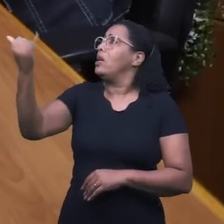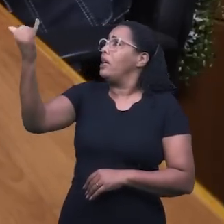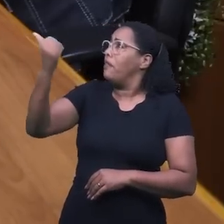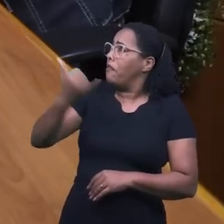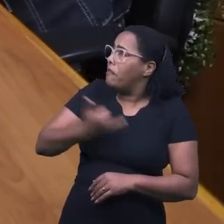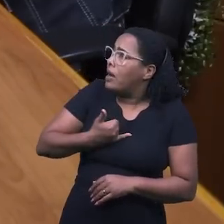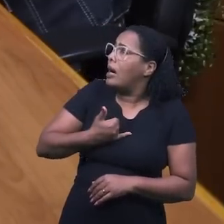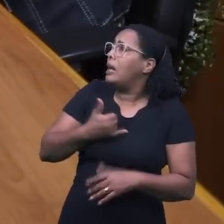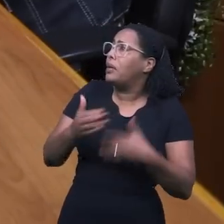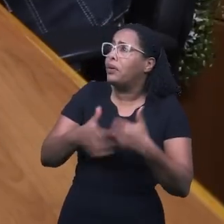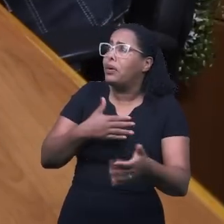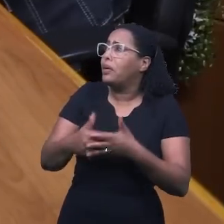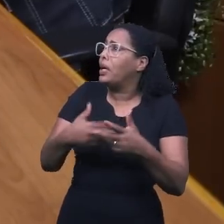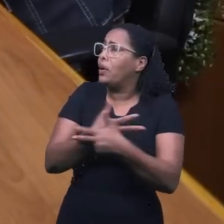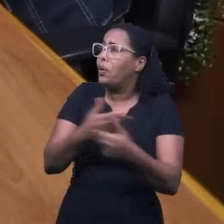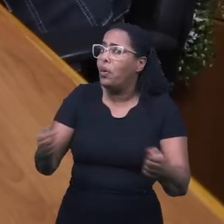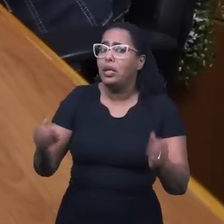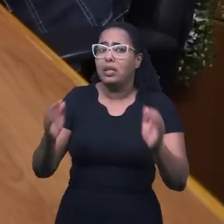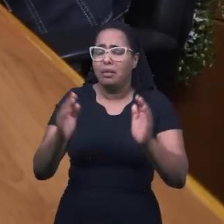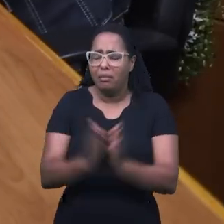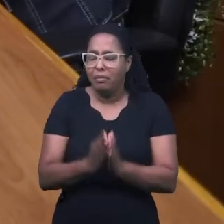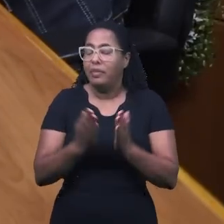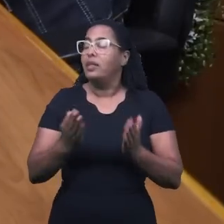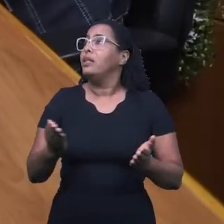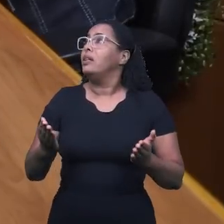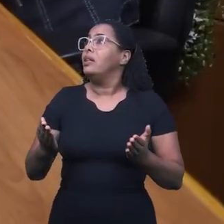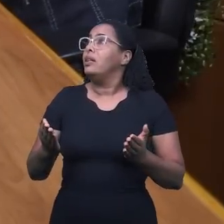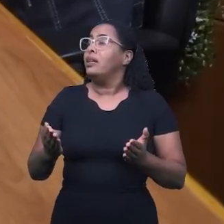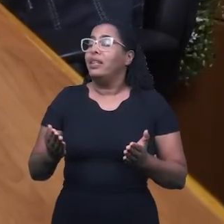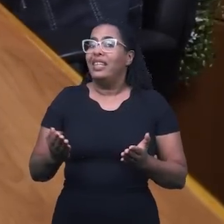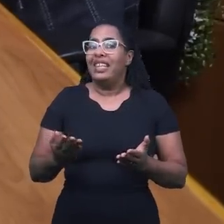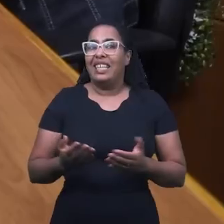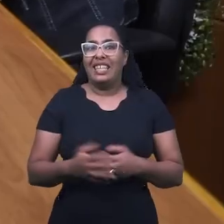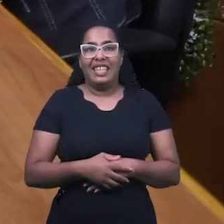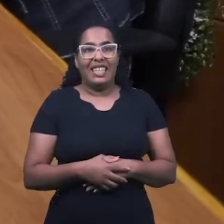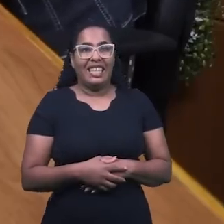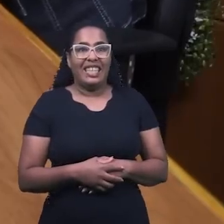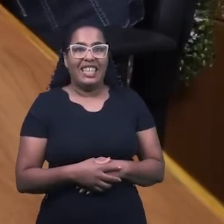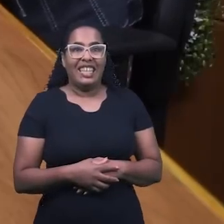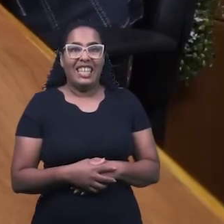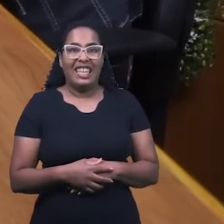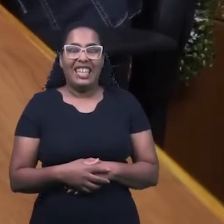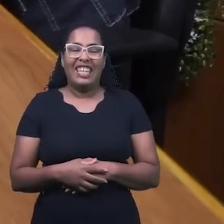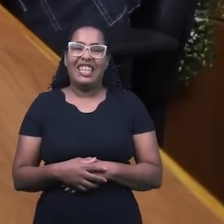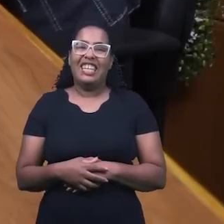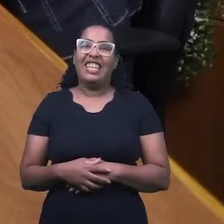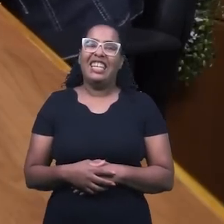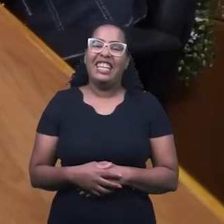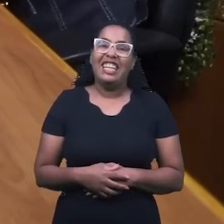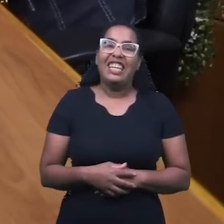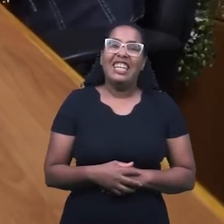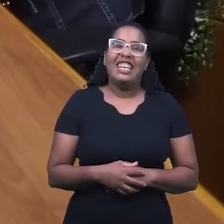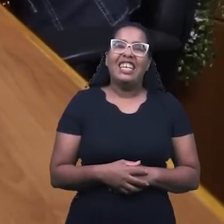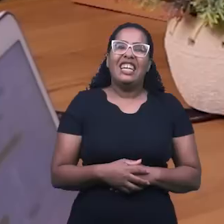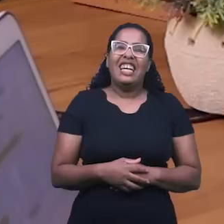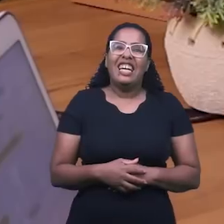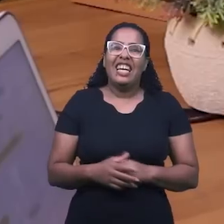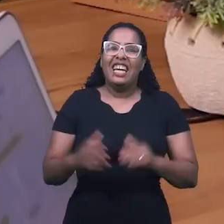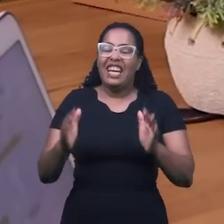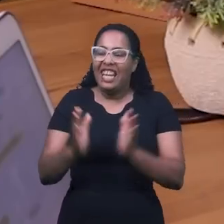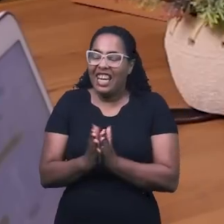por misericórdia, fala alguma coisa para mim. Eu abri o versículo. Gente, glória a Deus. Eu bati aqui. Eu falei, meu